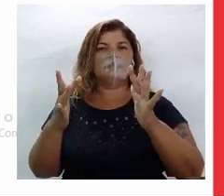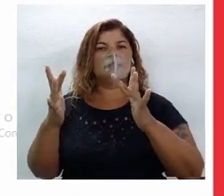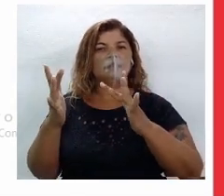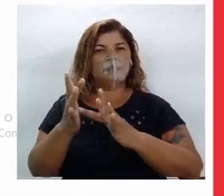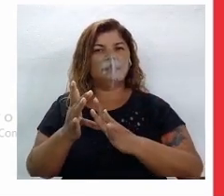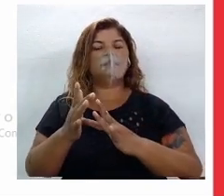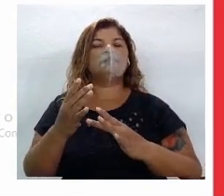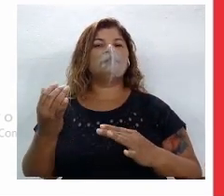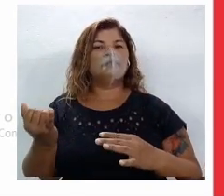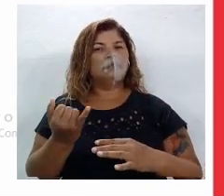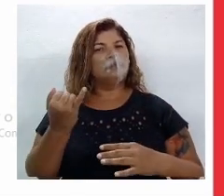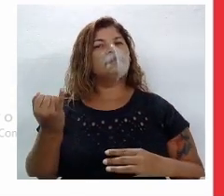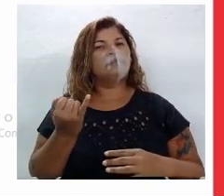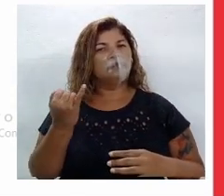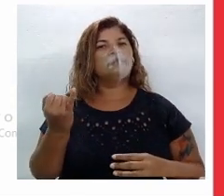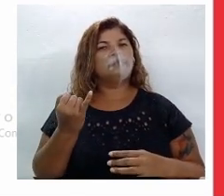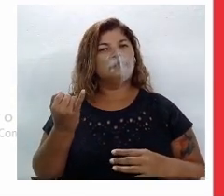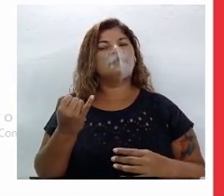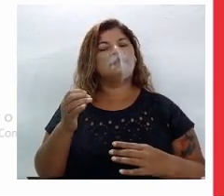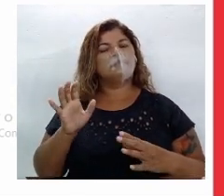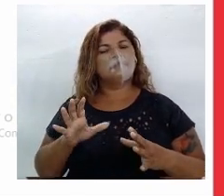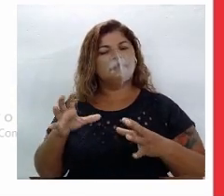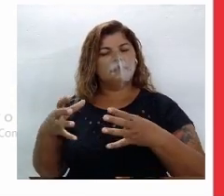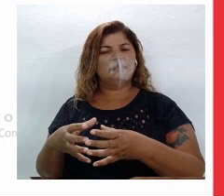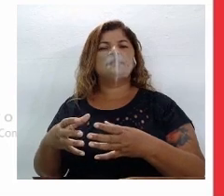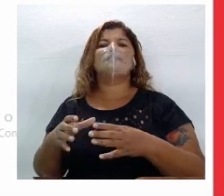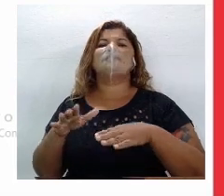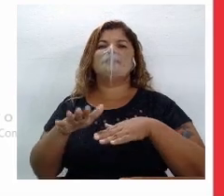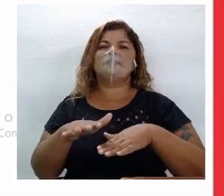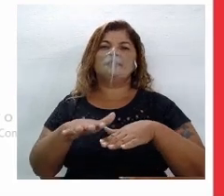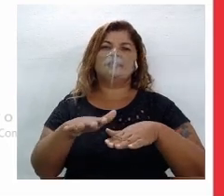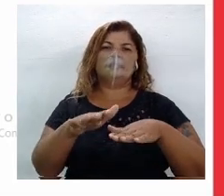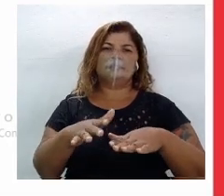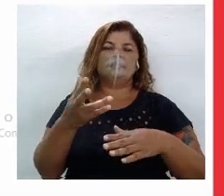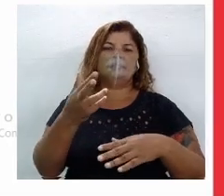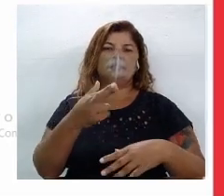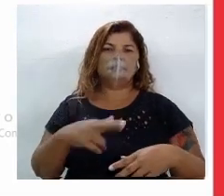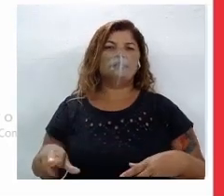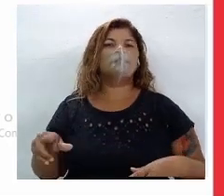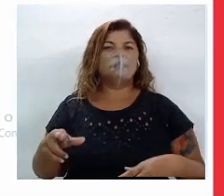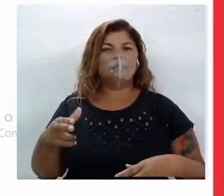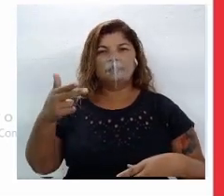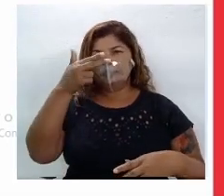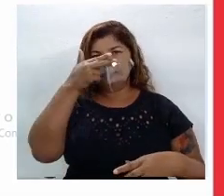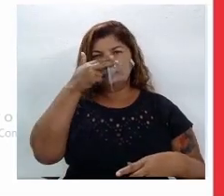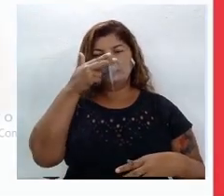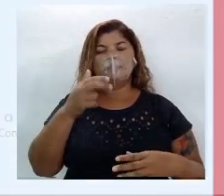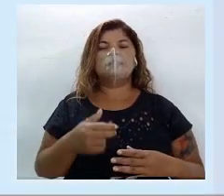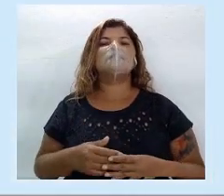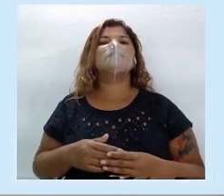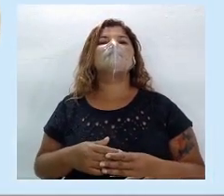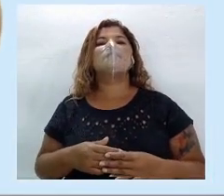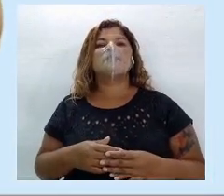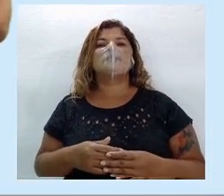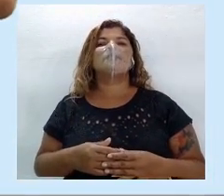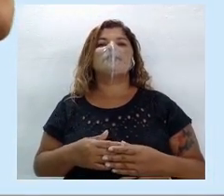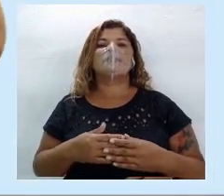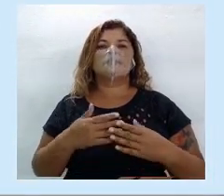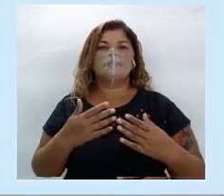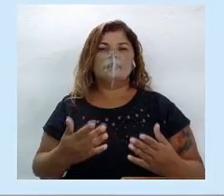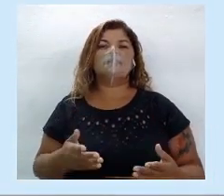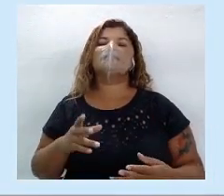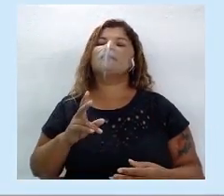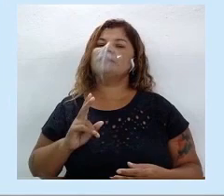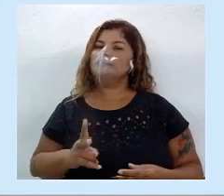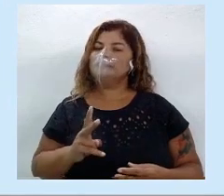para Jesus. Lembrar que é muito comum, então é uma manifestação religiosa de teor protestante.